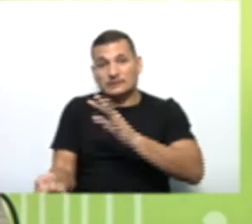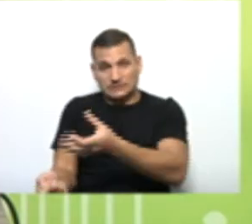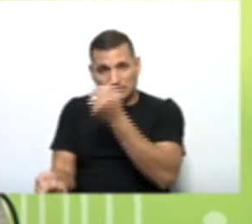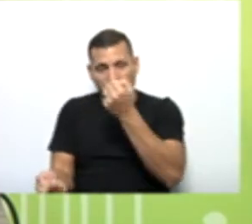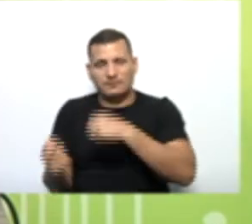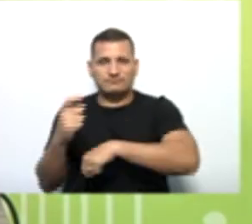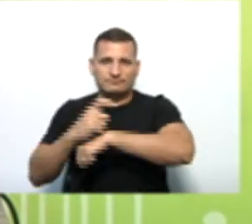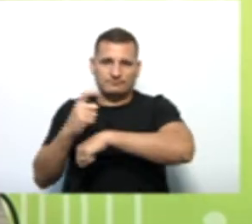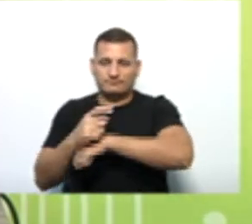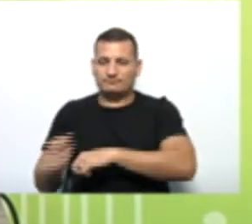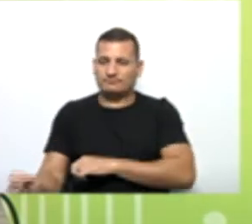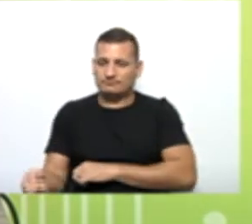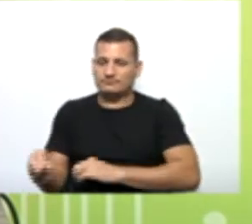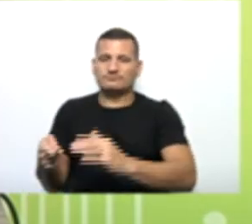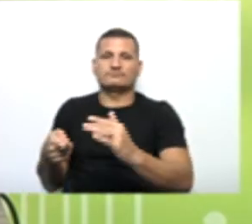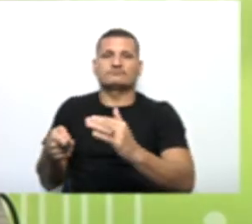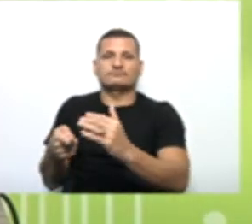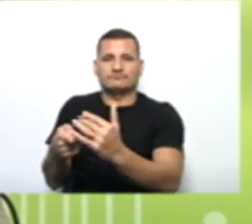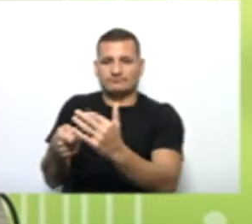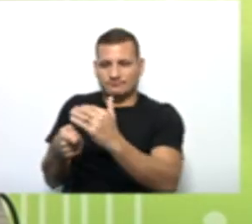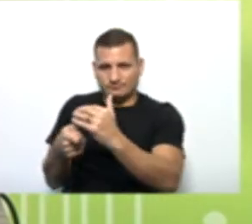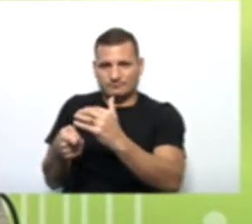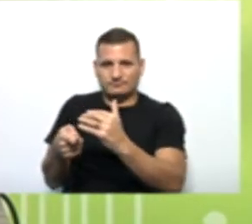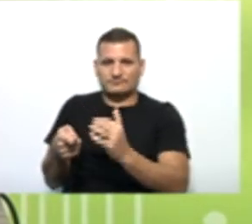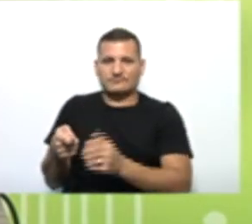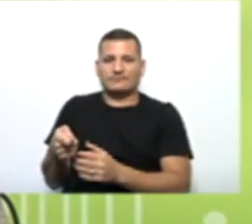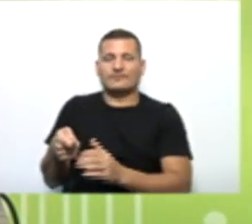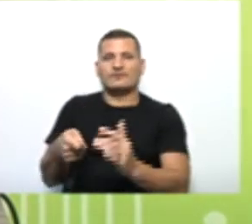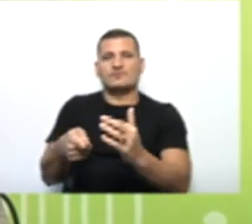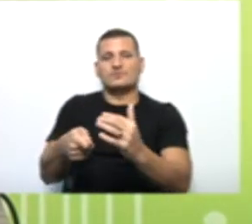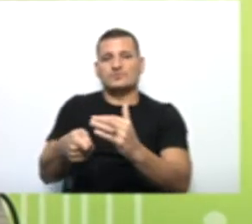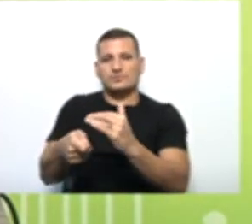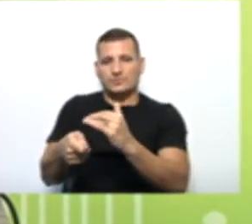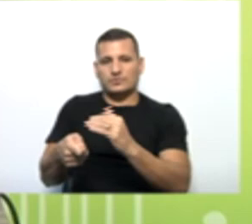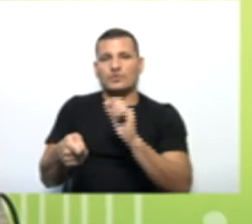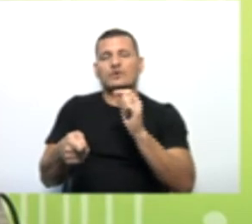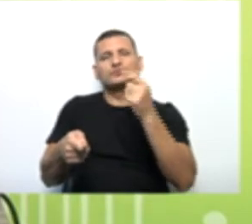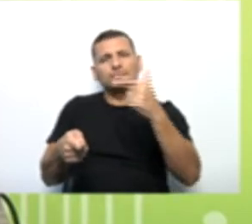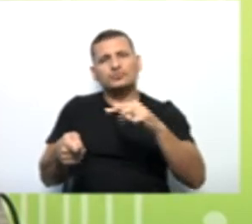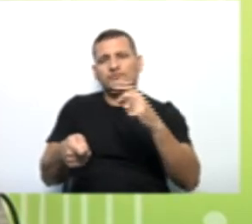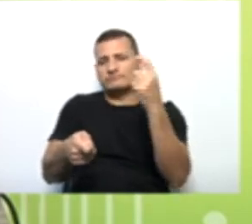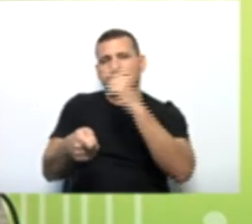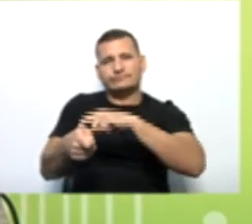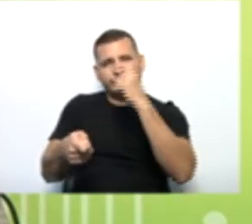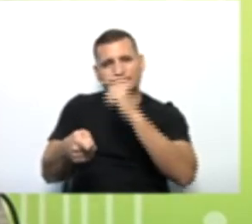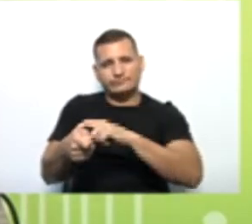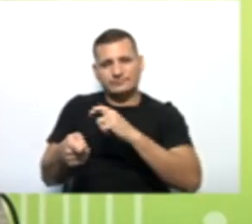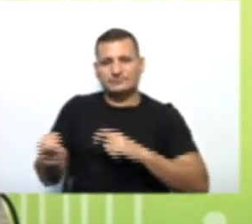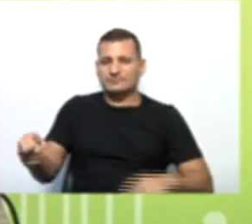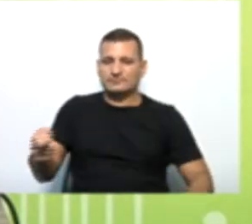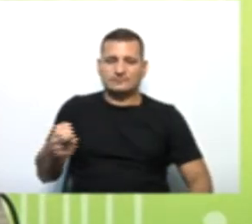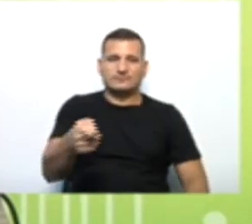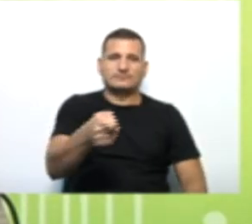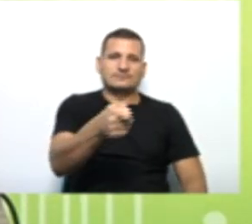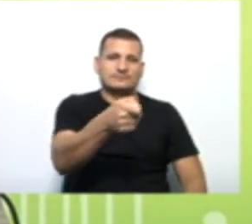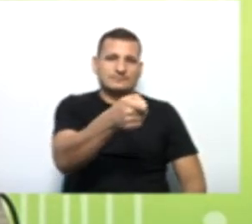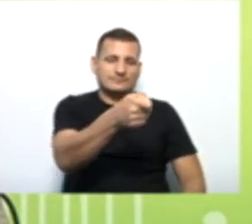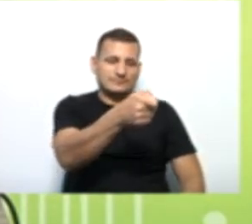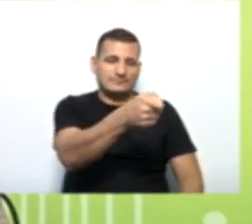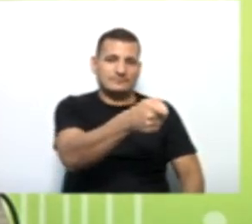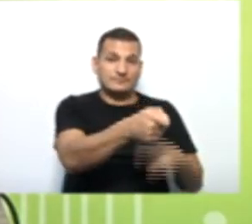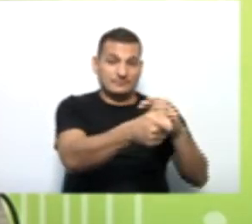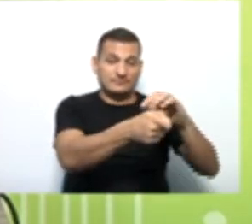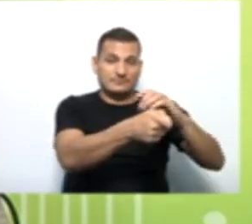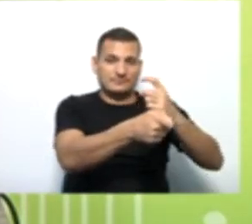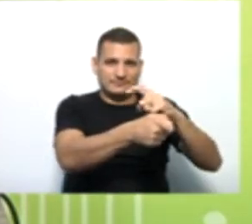escorpião. O escorpião subiu no galho e começou a correr no galho para querer picar novamente a mão do mestre. O mestre foi lá,